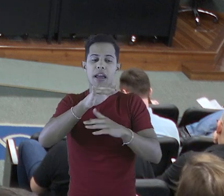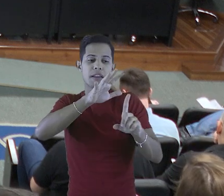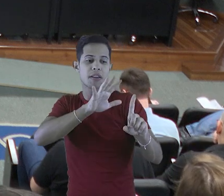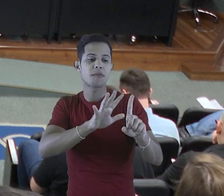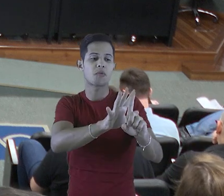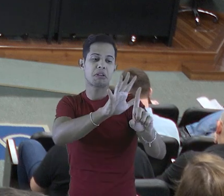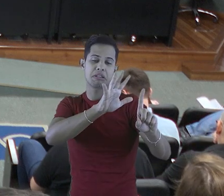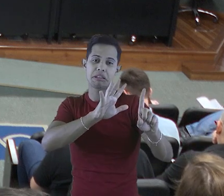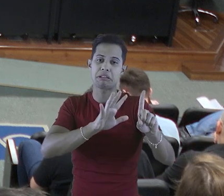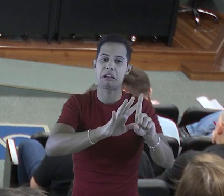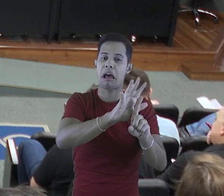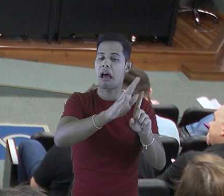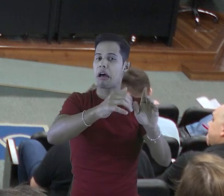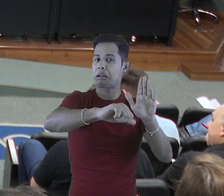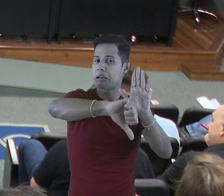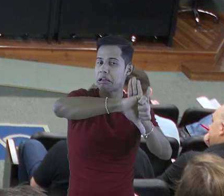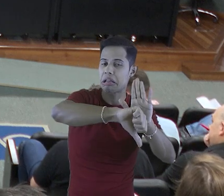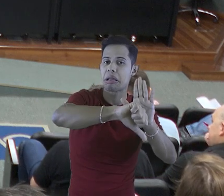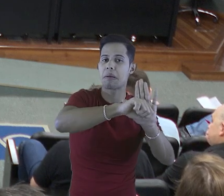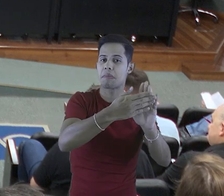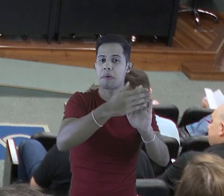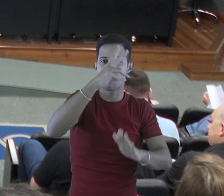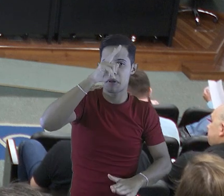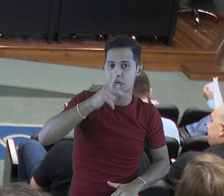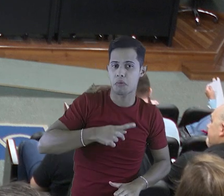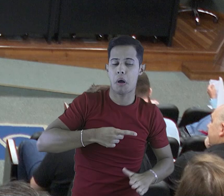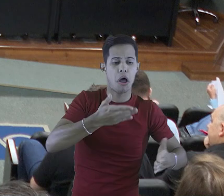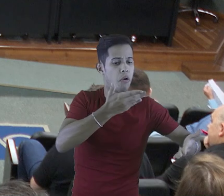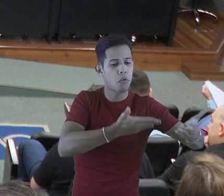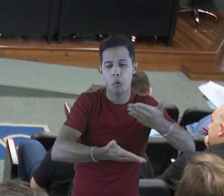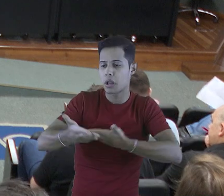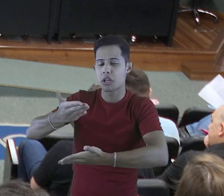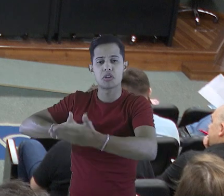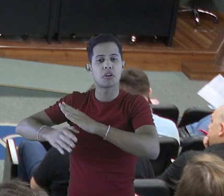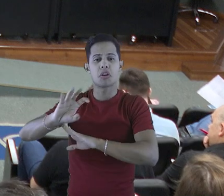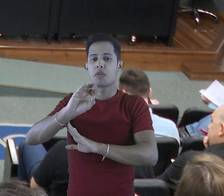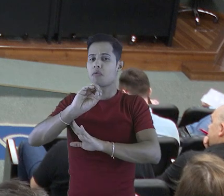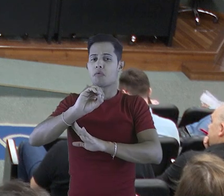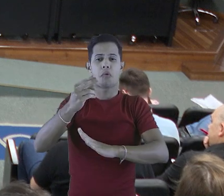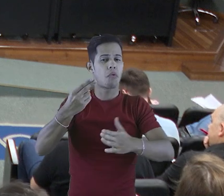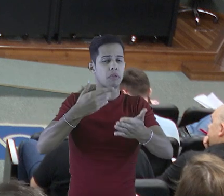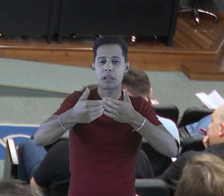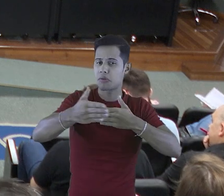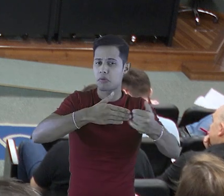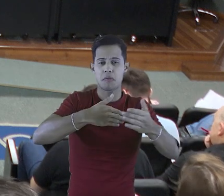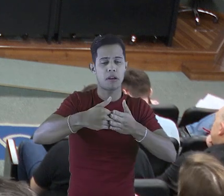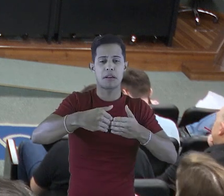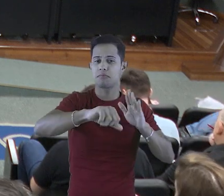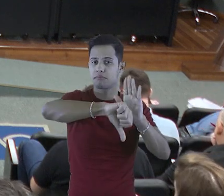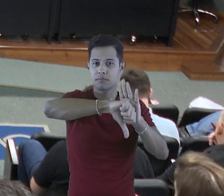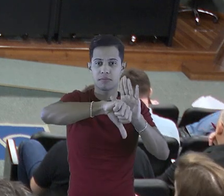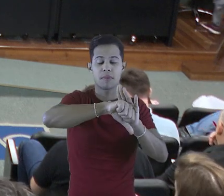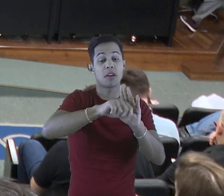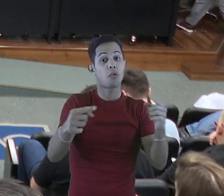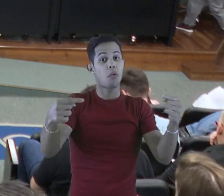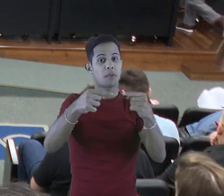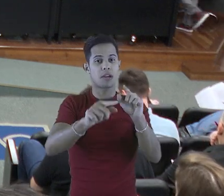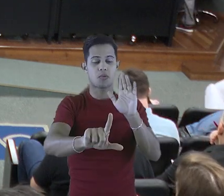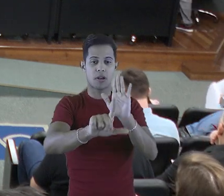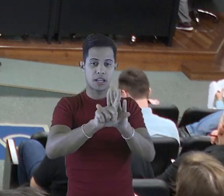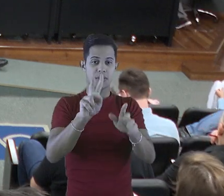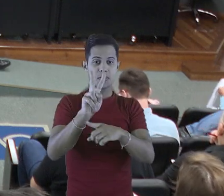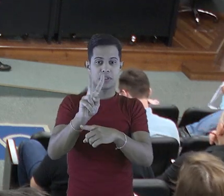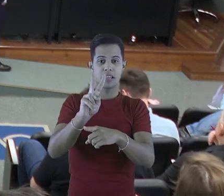dano patrimonial, moral, individual ou coletivo, em violação à legislação de proteção de dados pessoais,